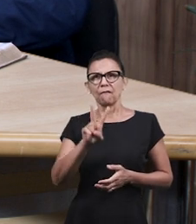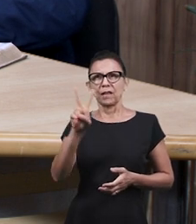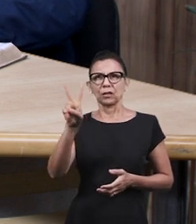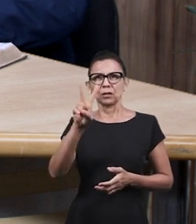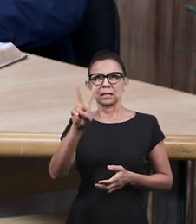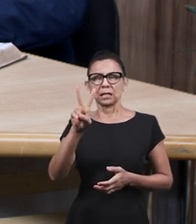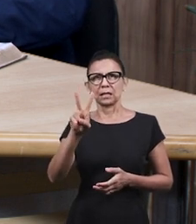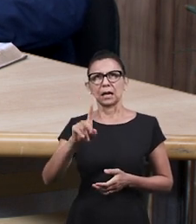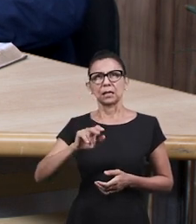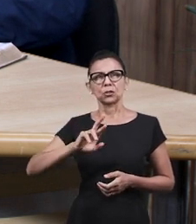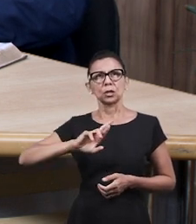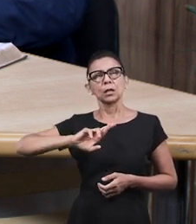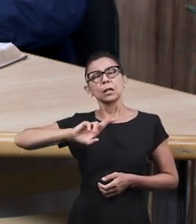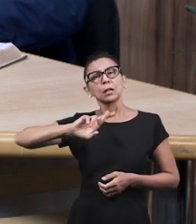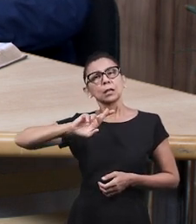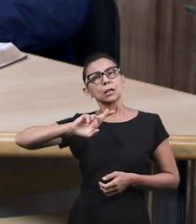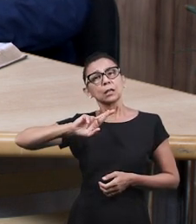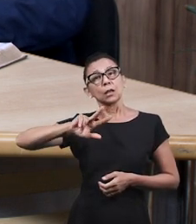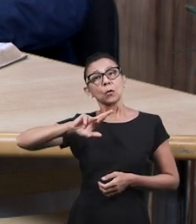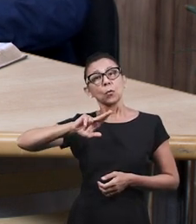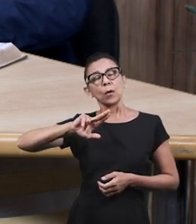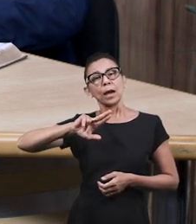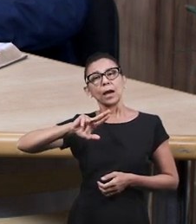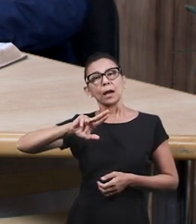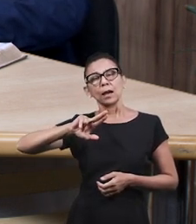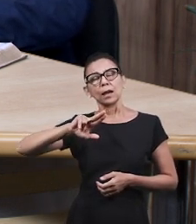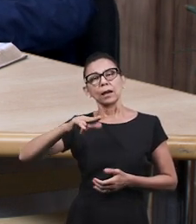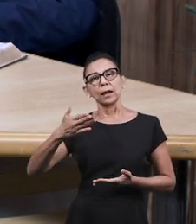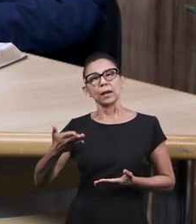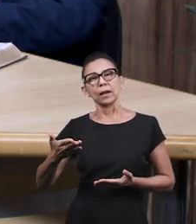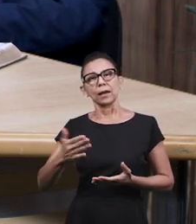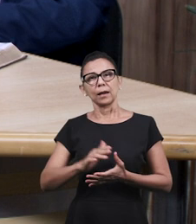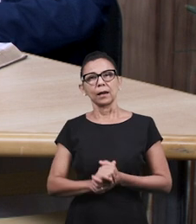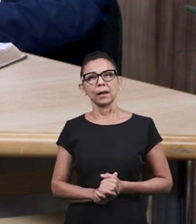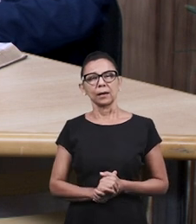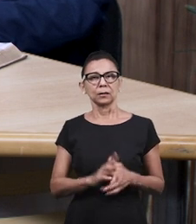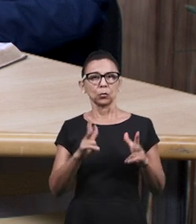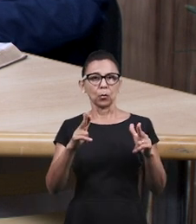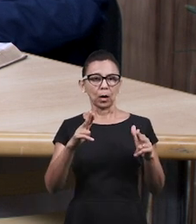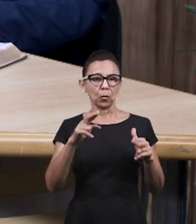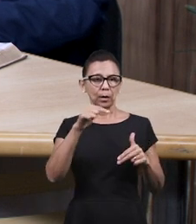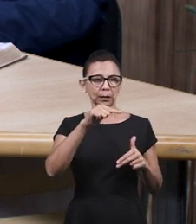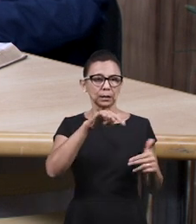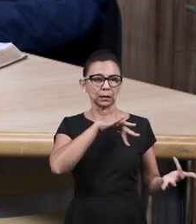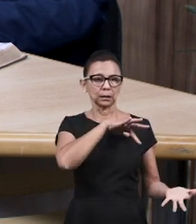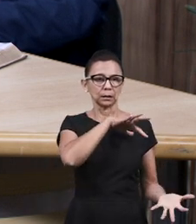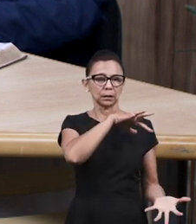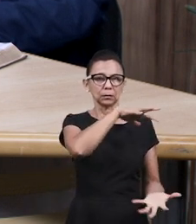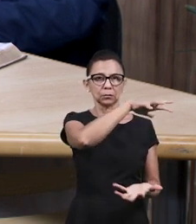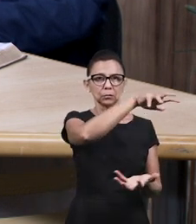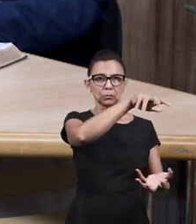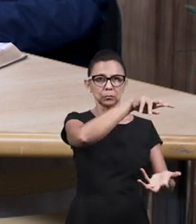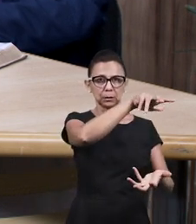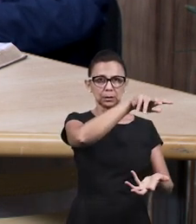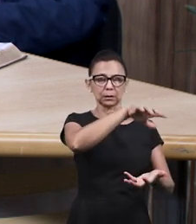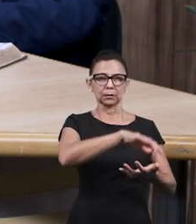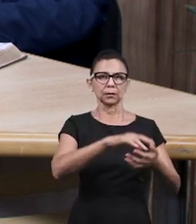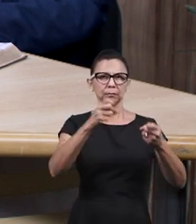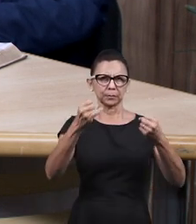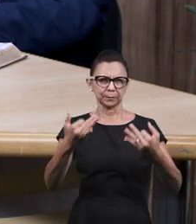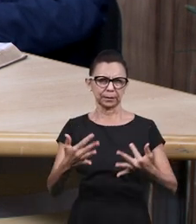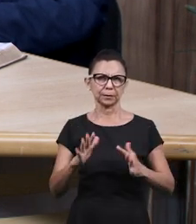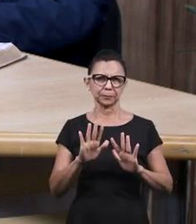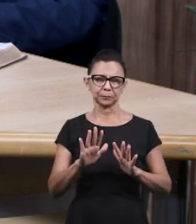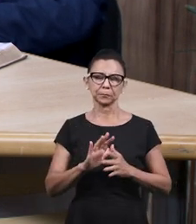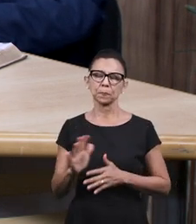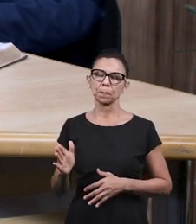é compatível, a velocidade da luz, não é compatível com o nosso planeta. Mas nós vamos falar